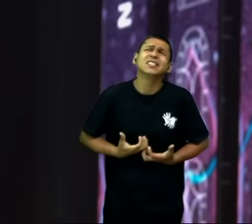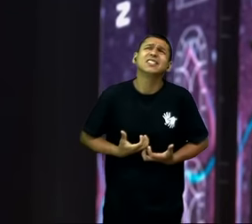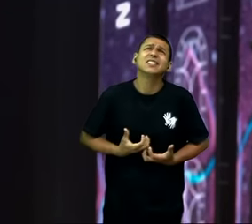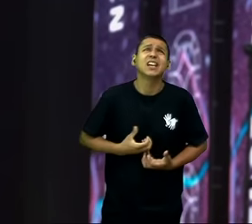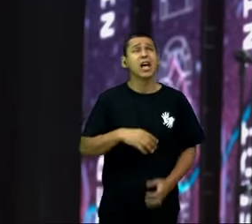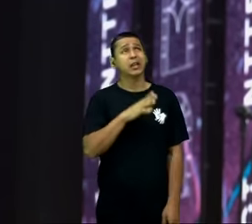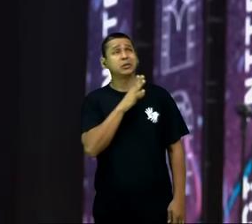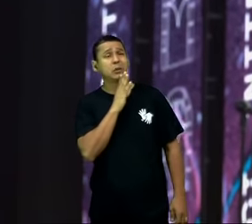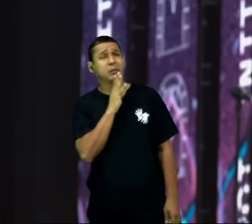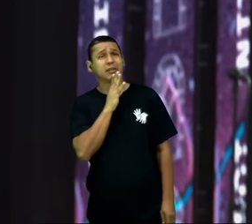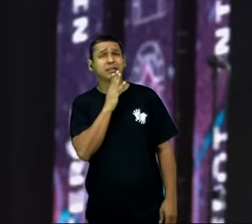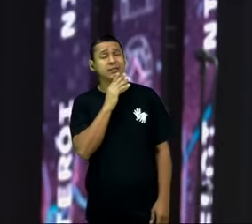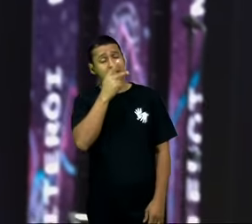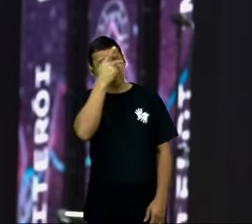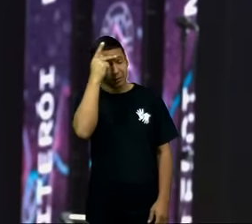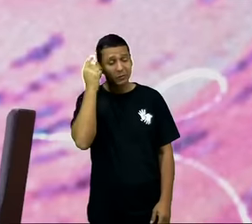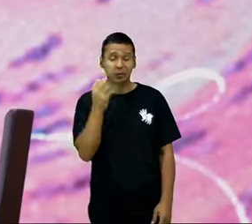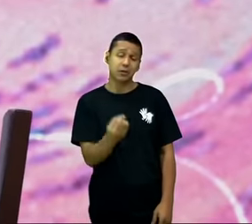nova.